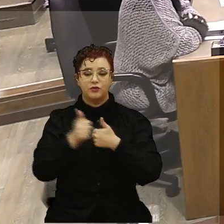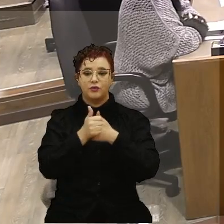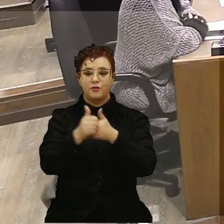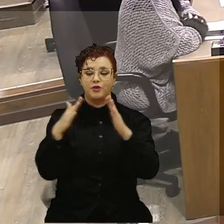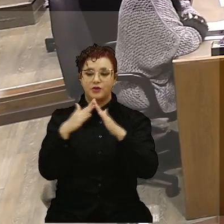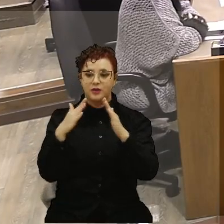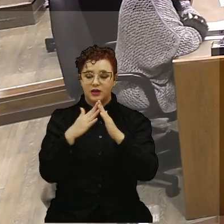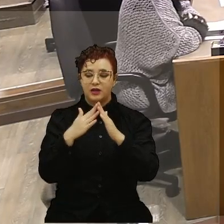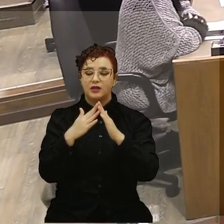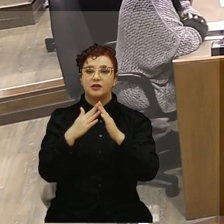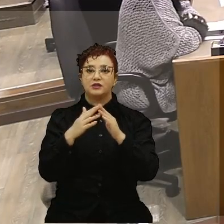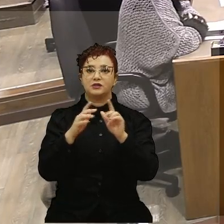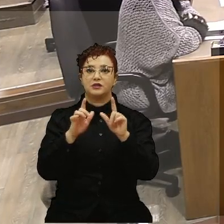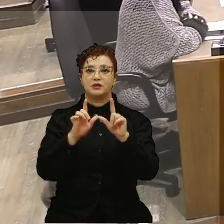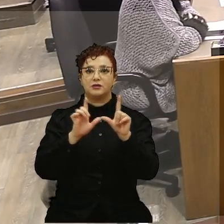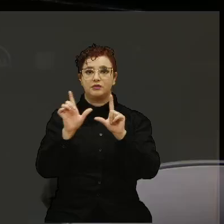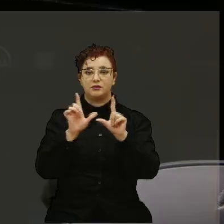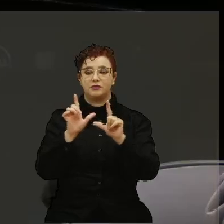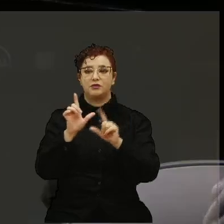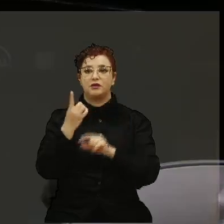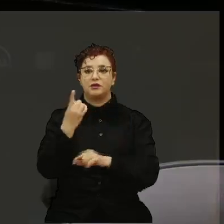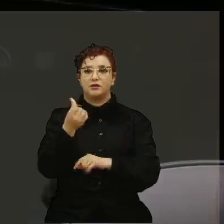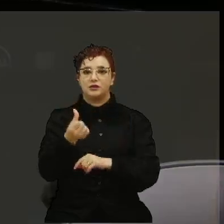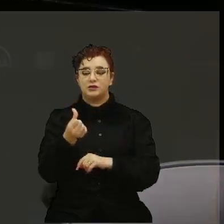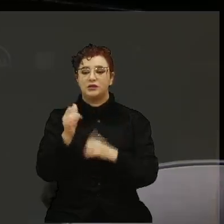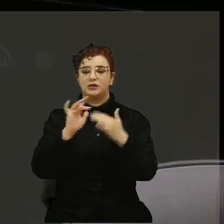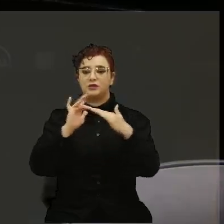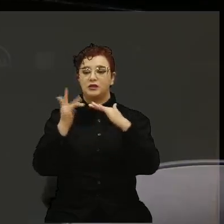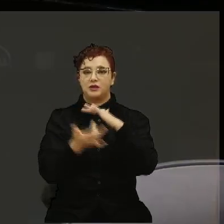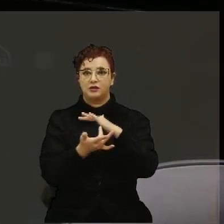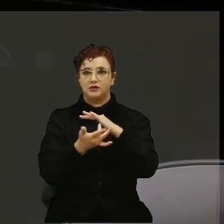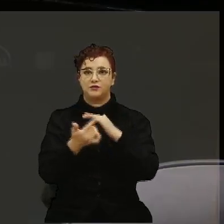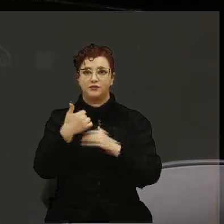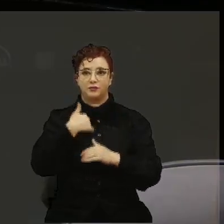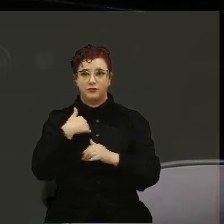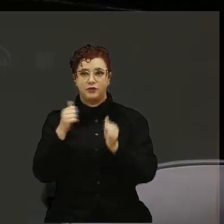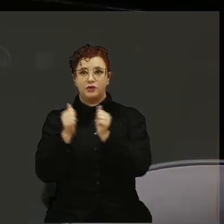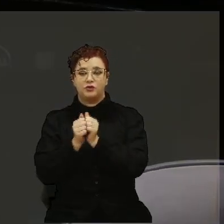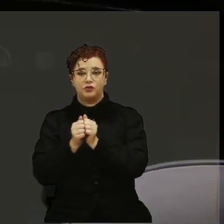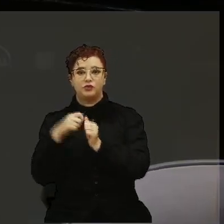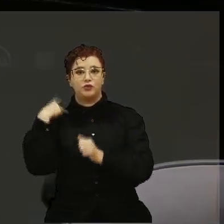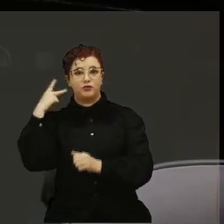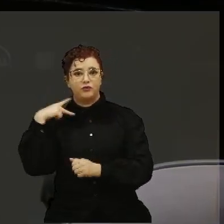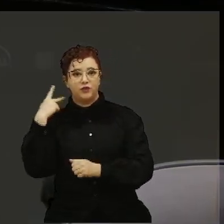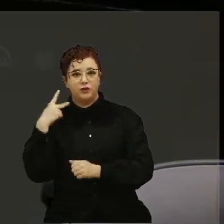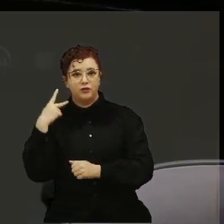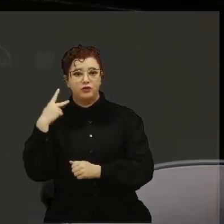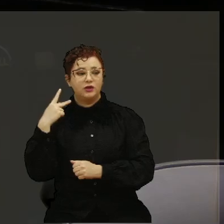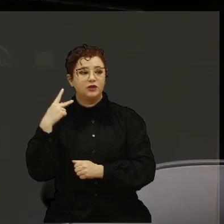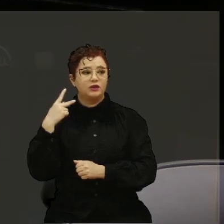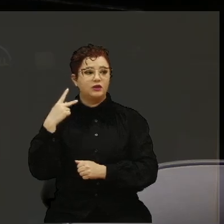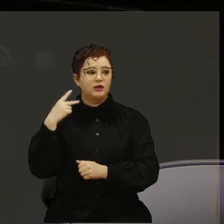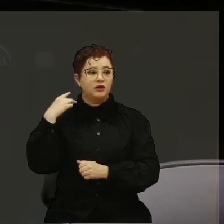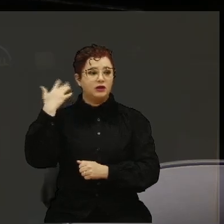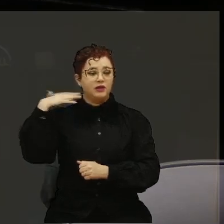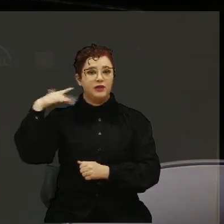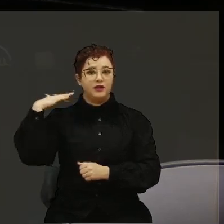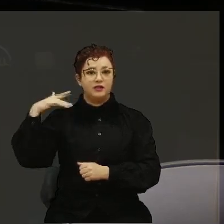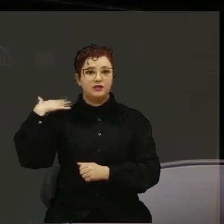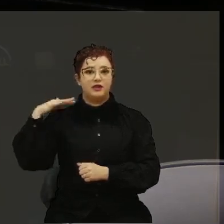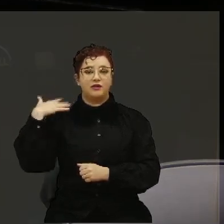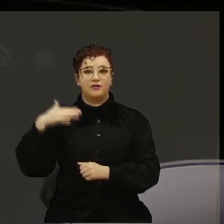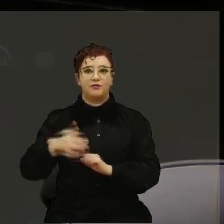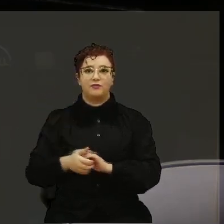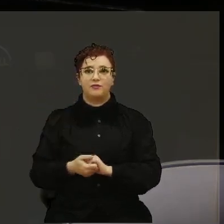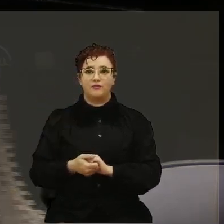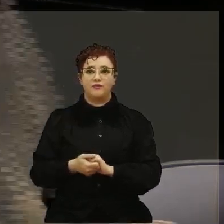casa e também pelo canal 16 e pelas redes sociais. Eu e a vereadora Andressa somos da bancada do PCdoB, nós fomos presidentes de